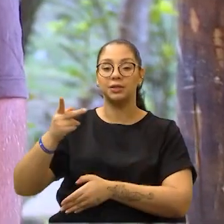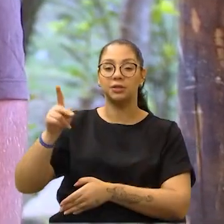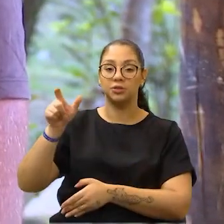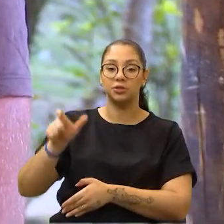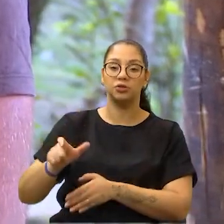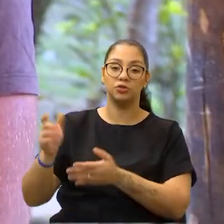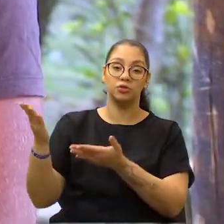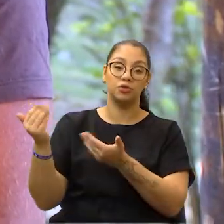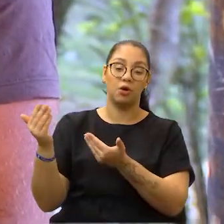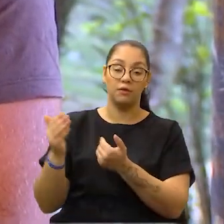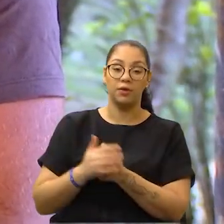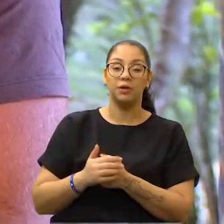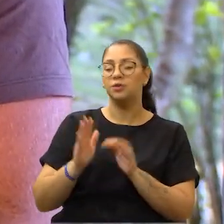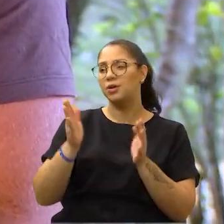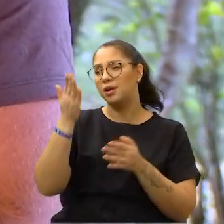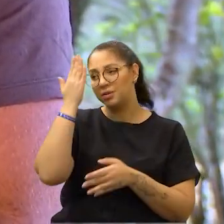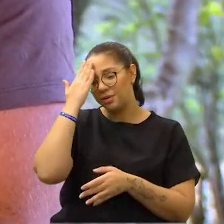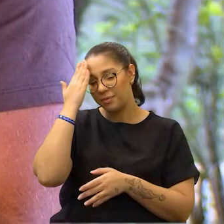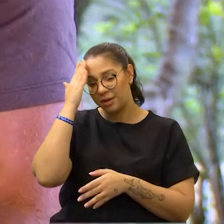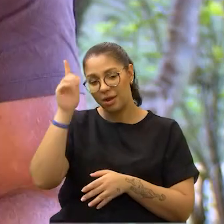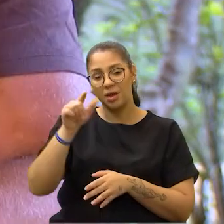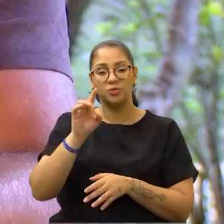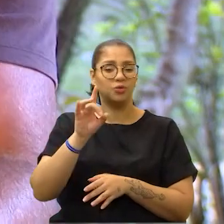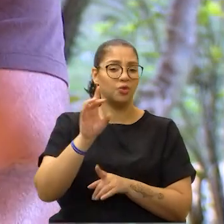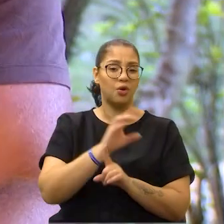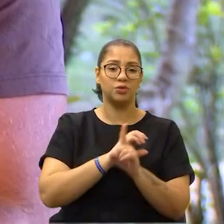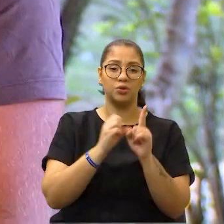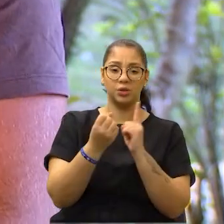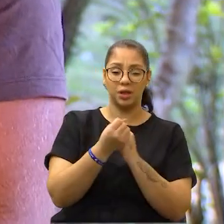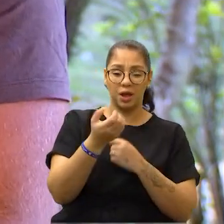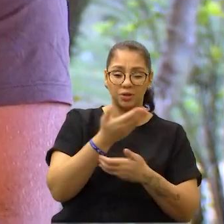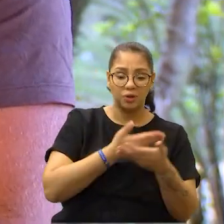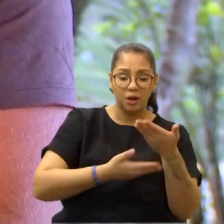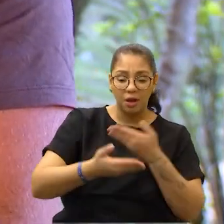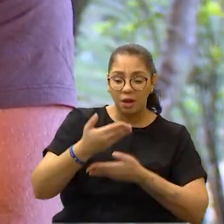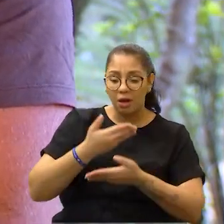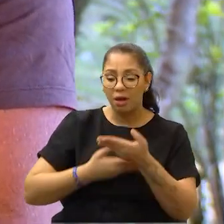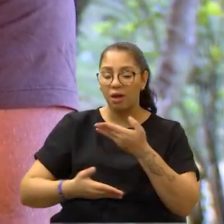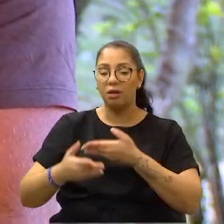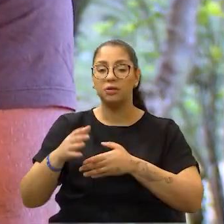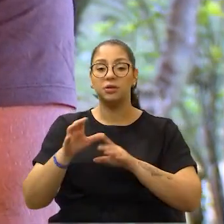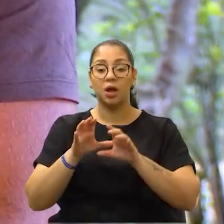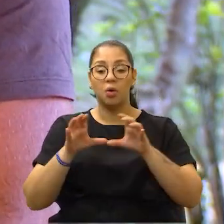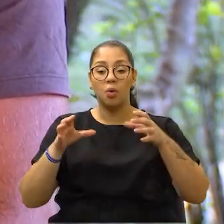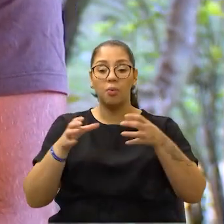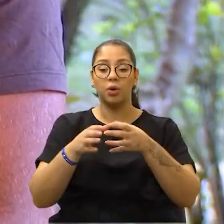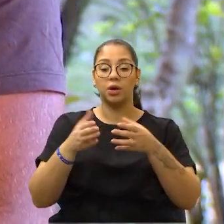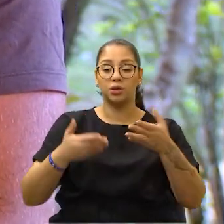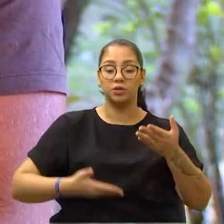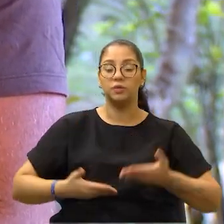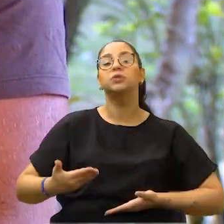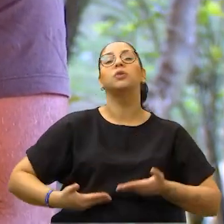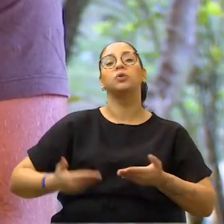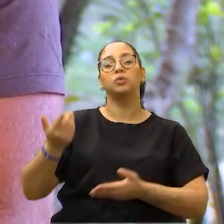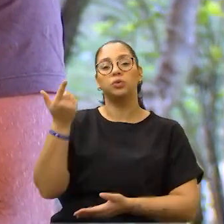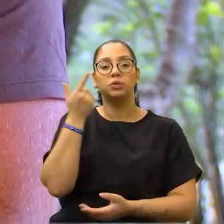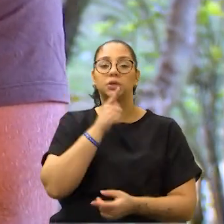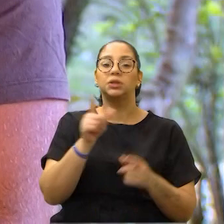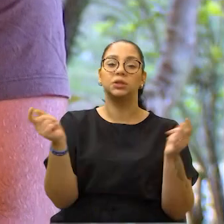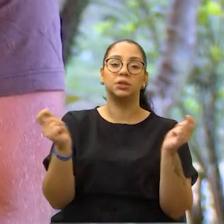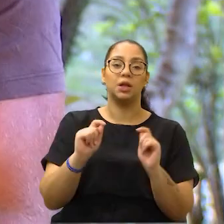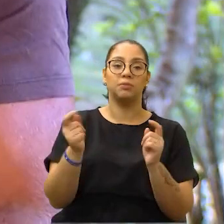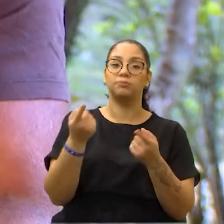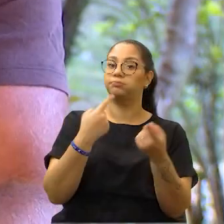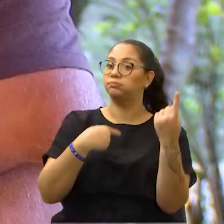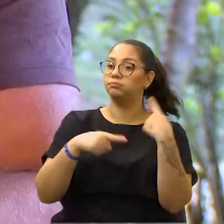convivência dele, né? E a gente sabe que é só convivendo em comunidade, só apostando na comunidade, no serviço